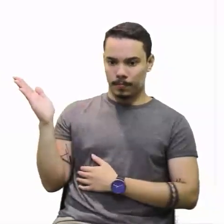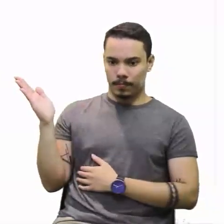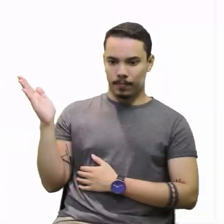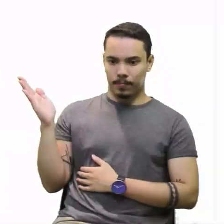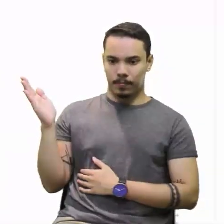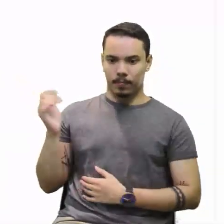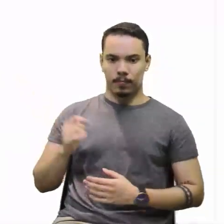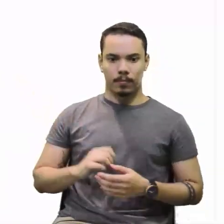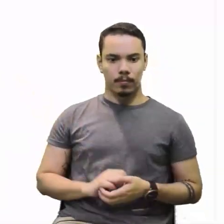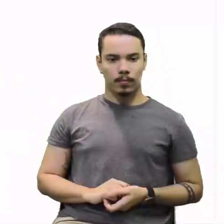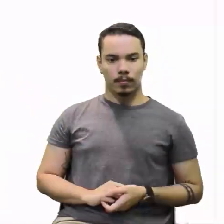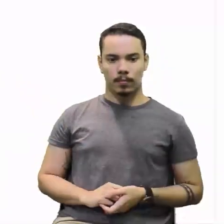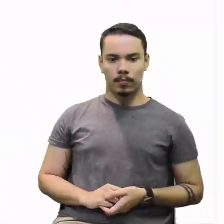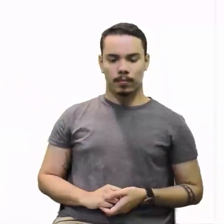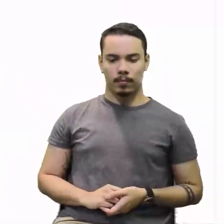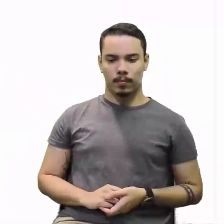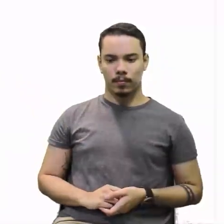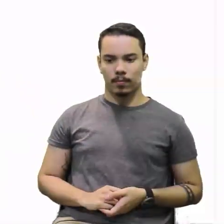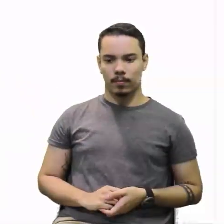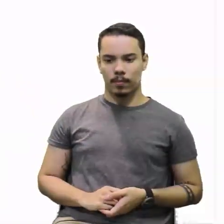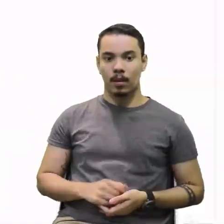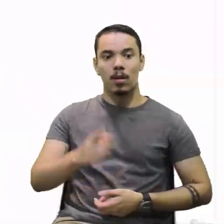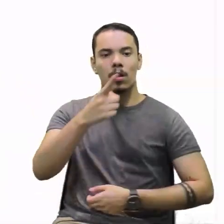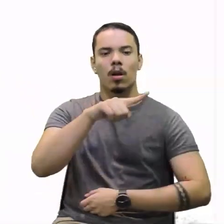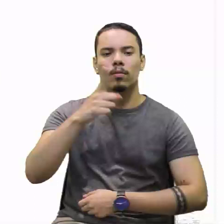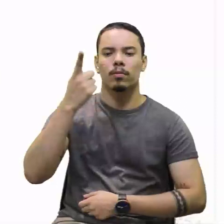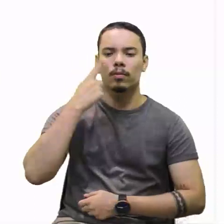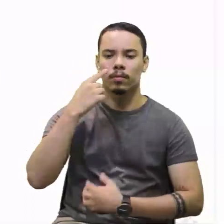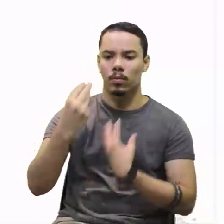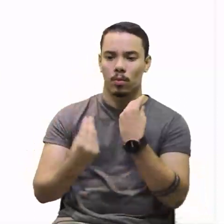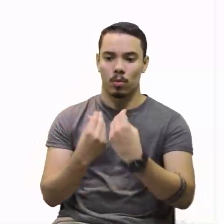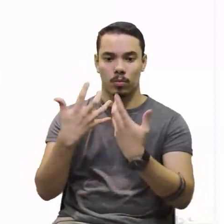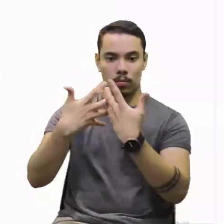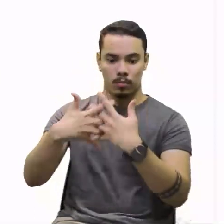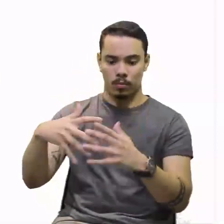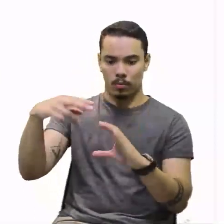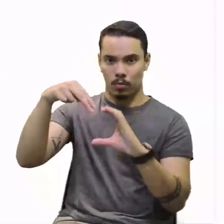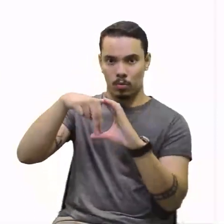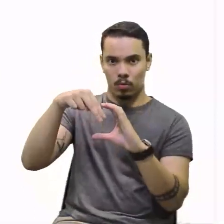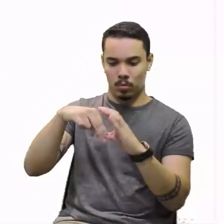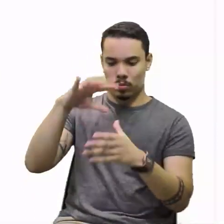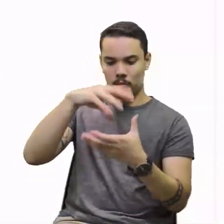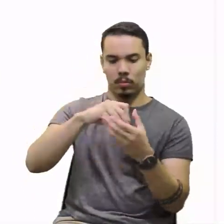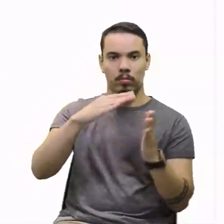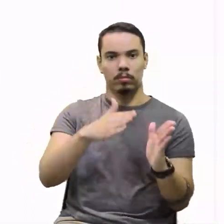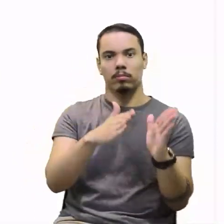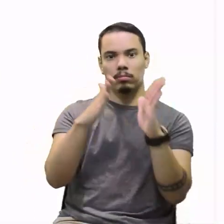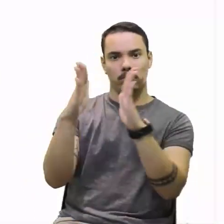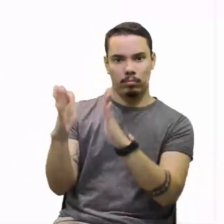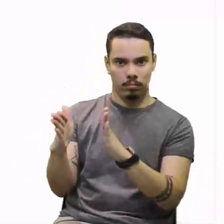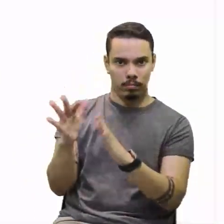está vendo o núcleo está do outro lado, né? Certo?